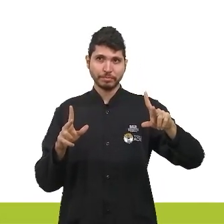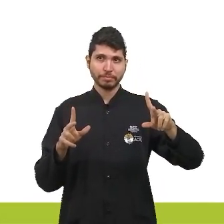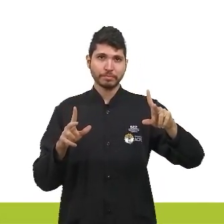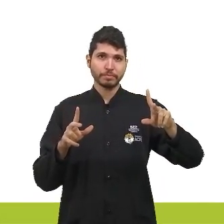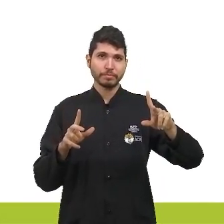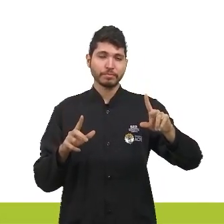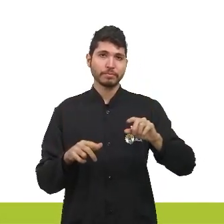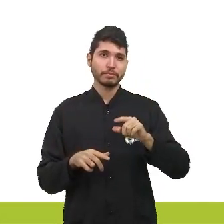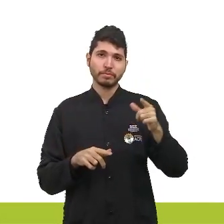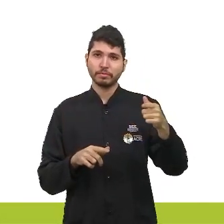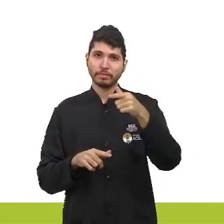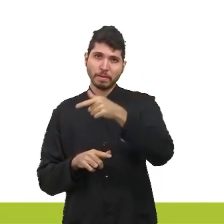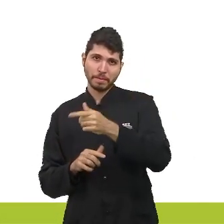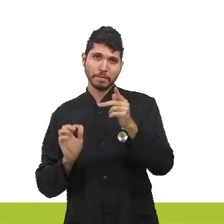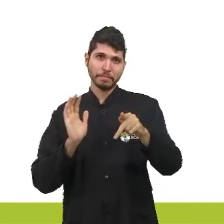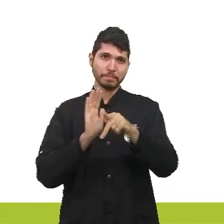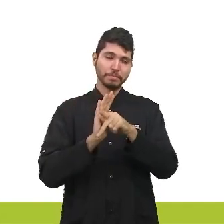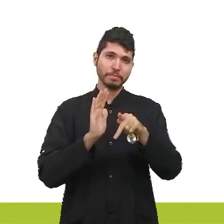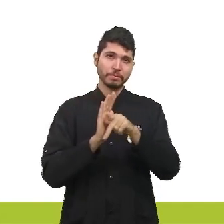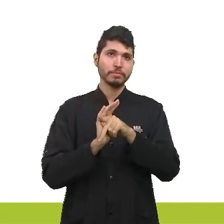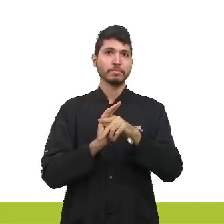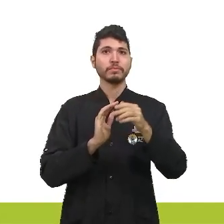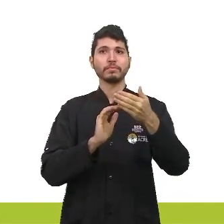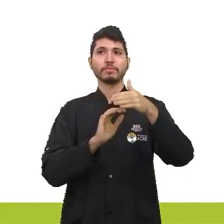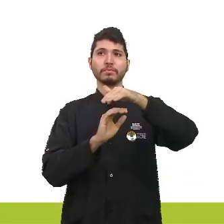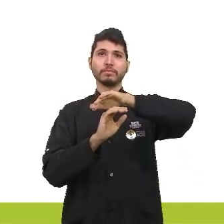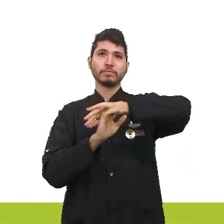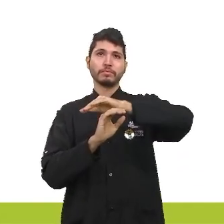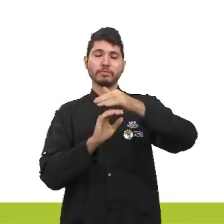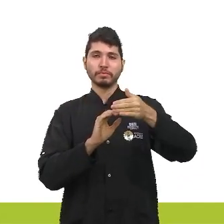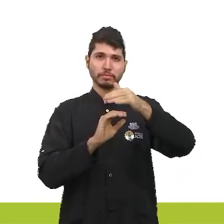convexidade dessa superfície poliédrica.